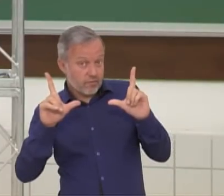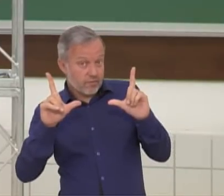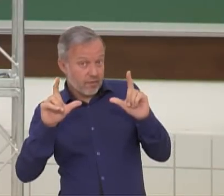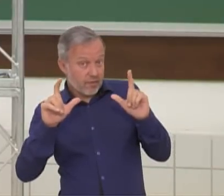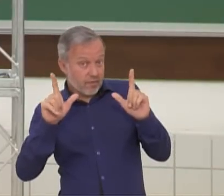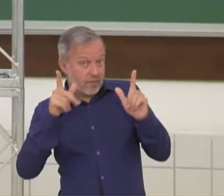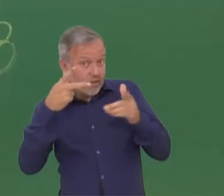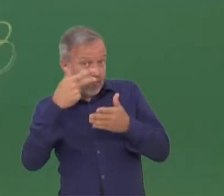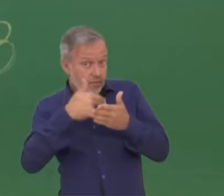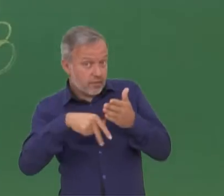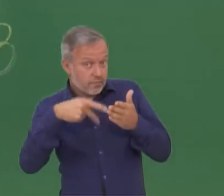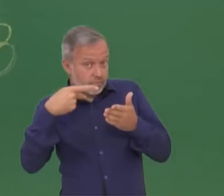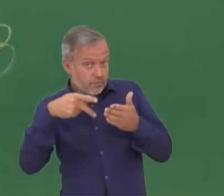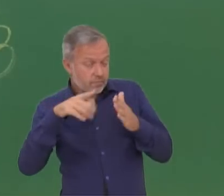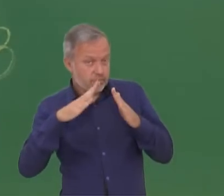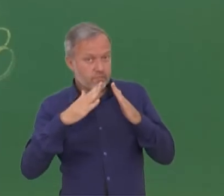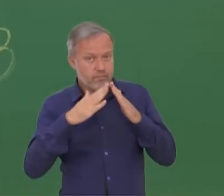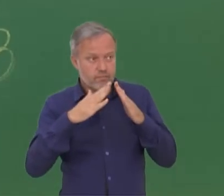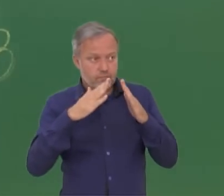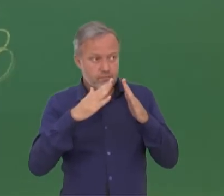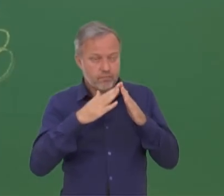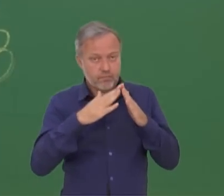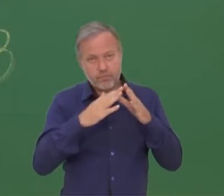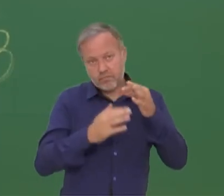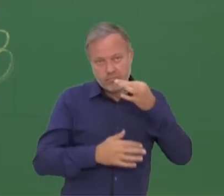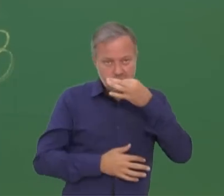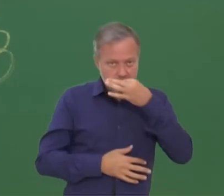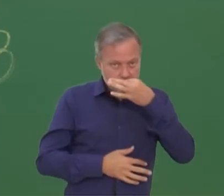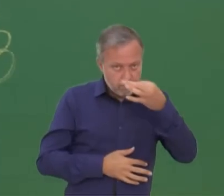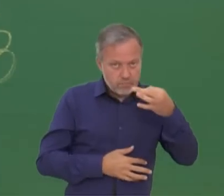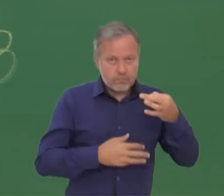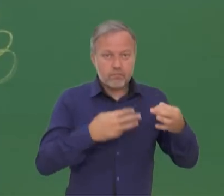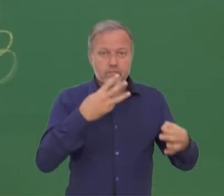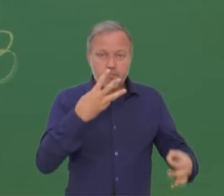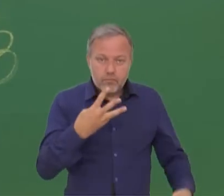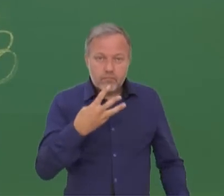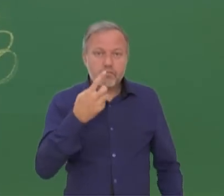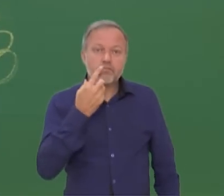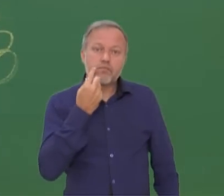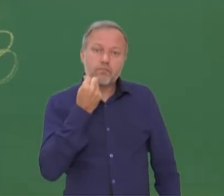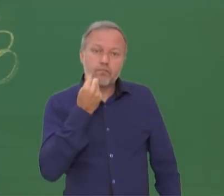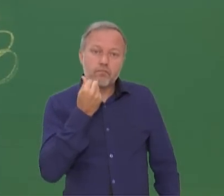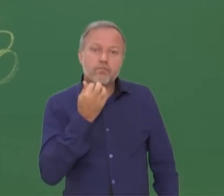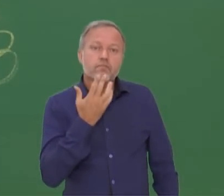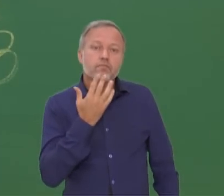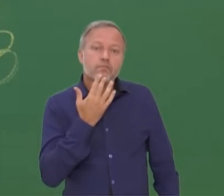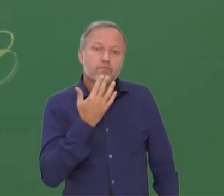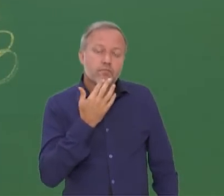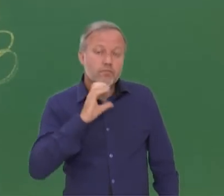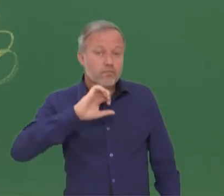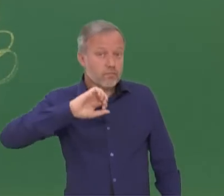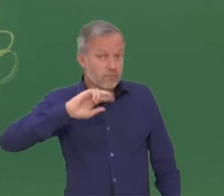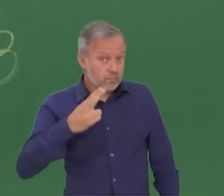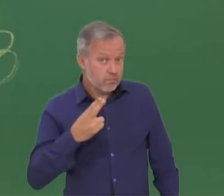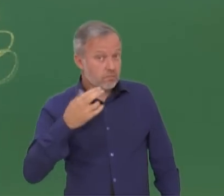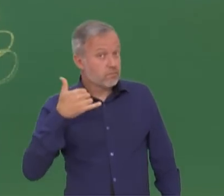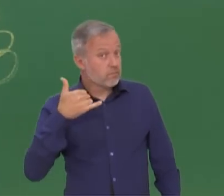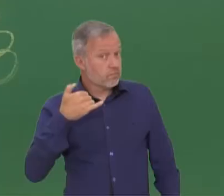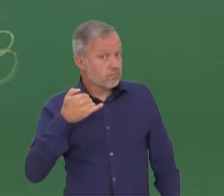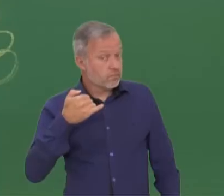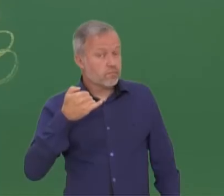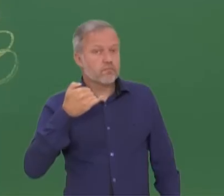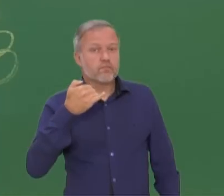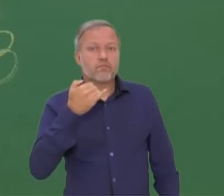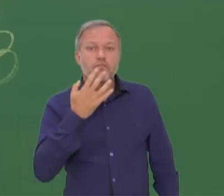vão fazer. Então, uma dica. Peguem 3 lápis de cores diferentes ou canetas de cores diferentes, para